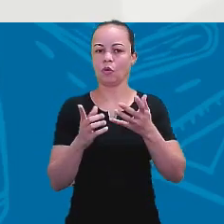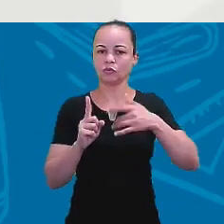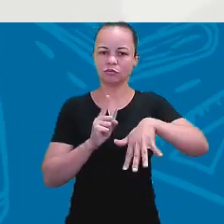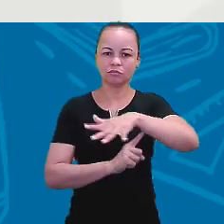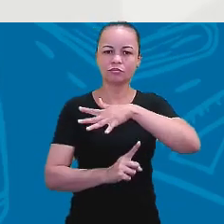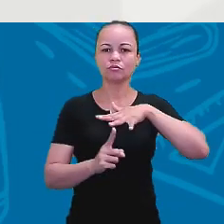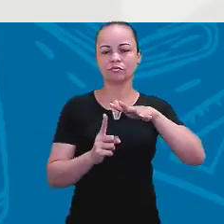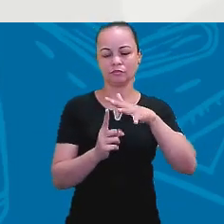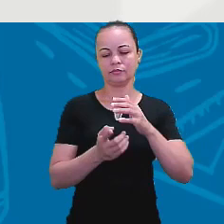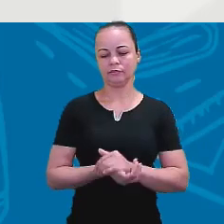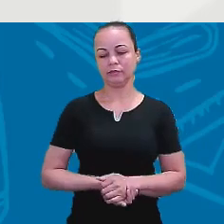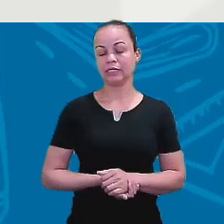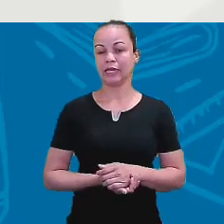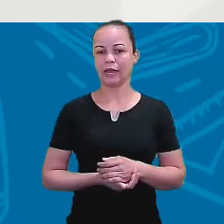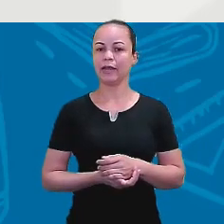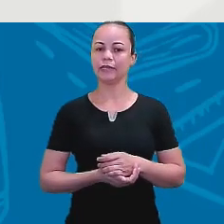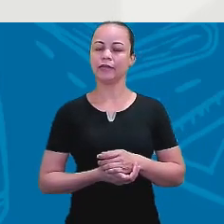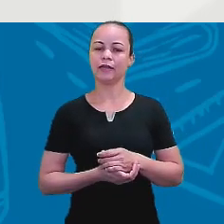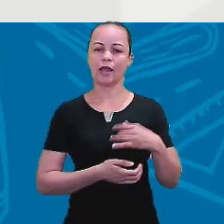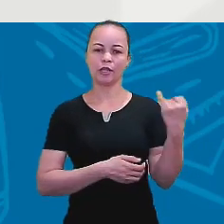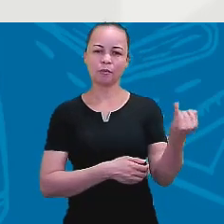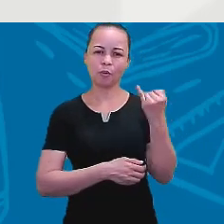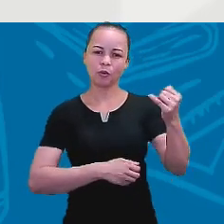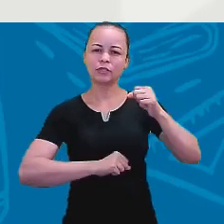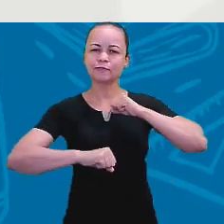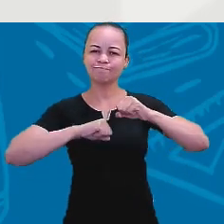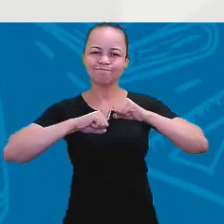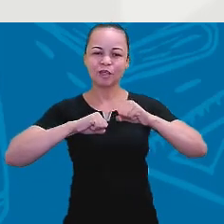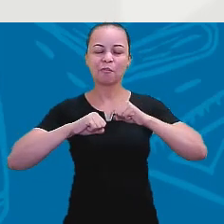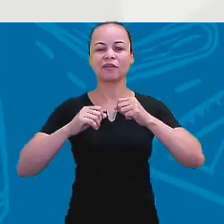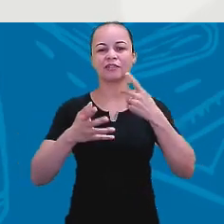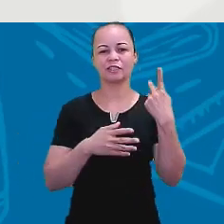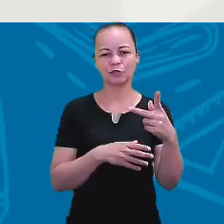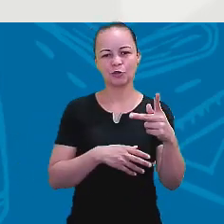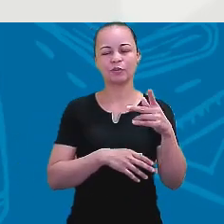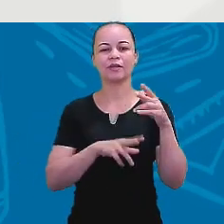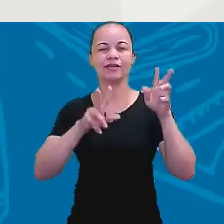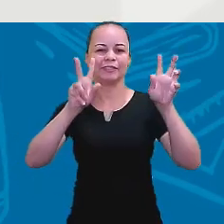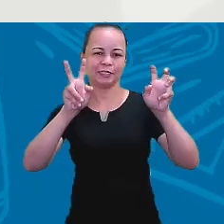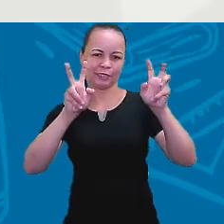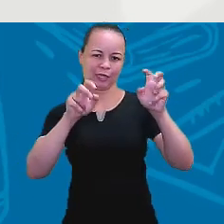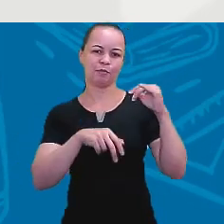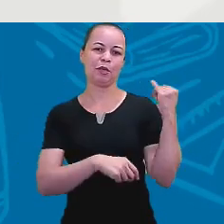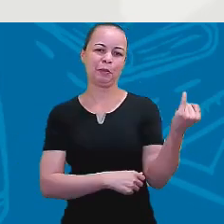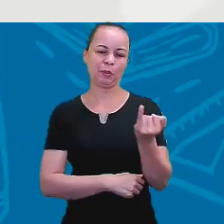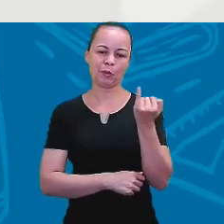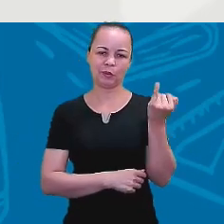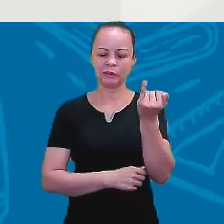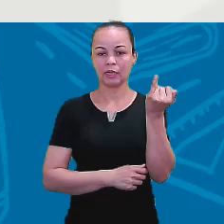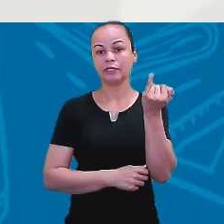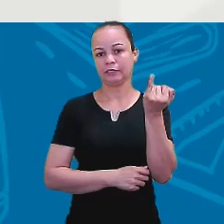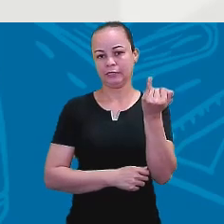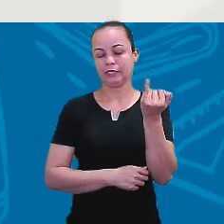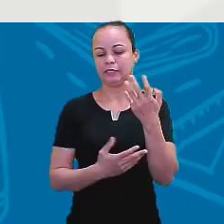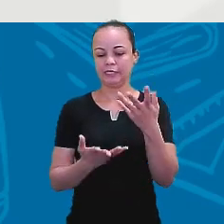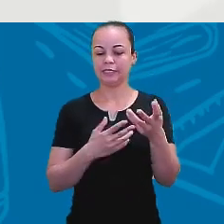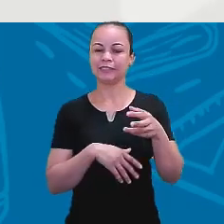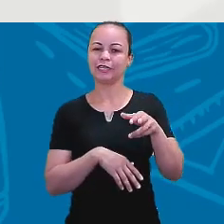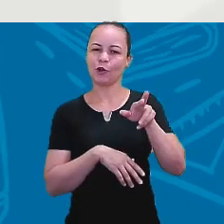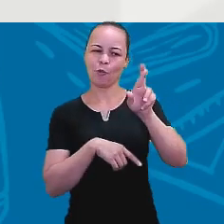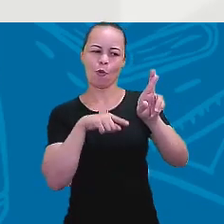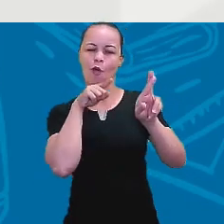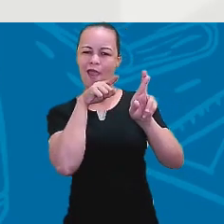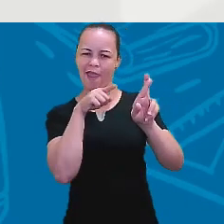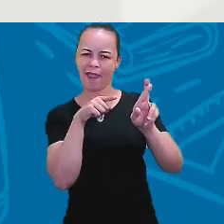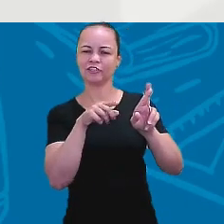Daí a importância, né, de debatermos e de tratarmos sobre esse assunto tão importante, né, que esses R's que nós